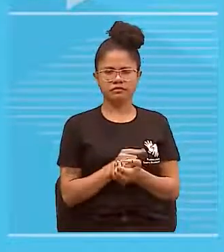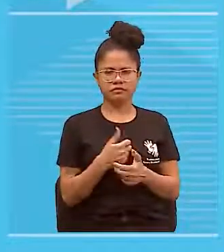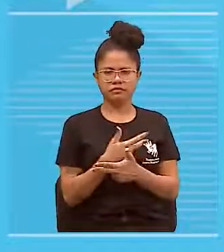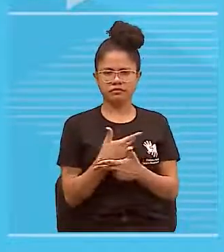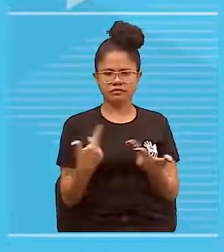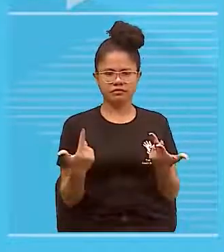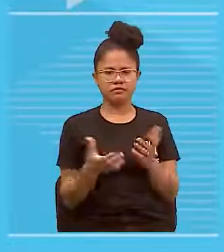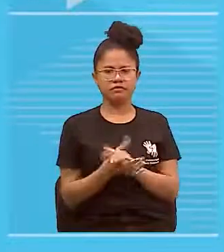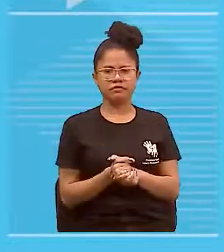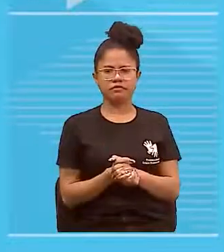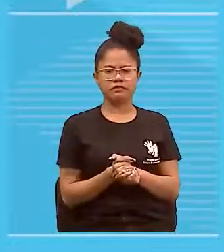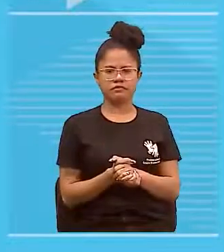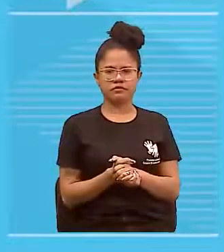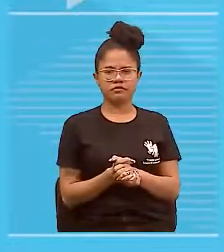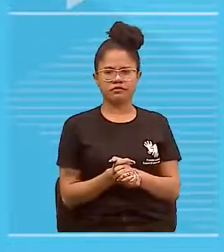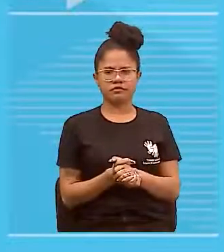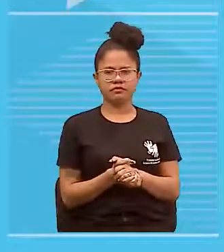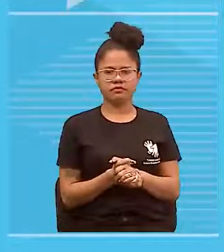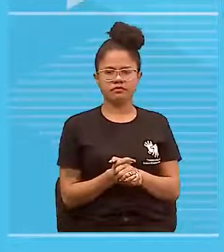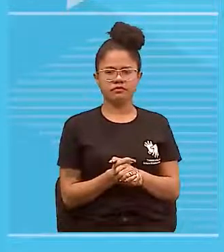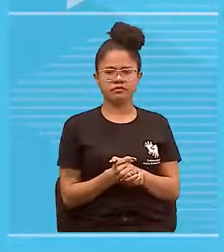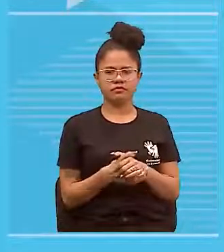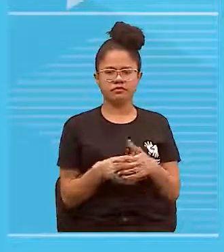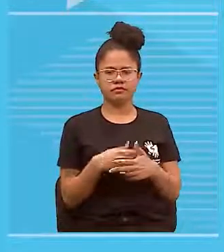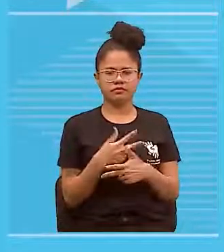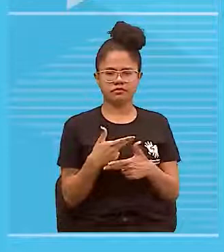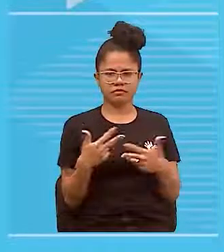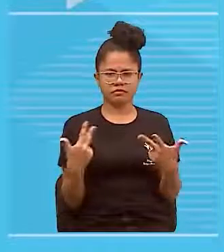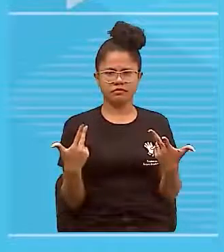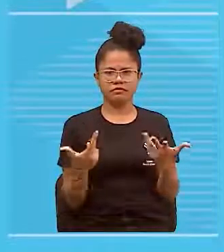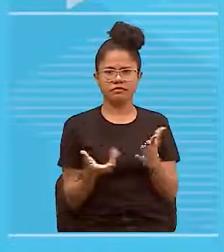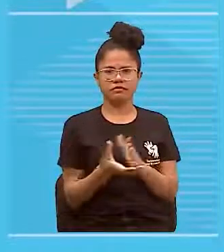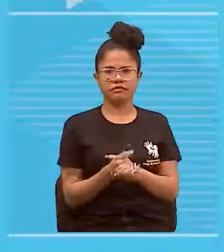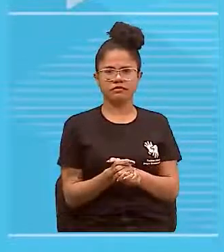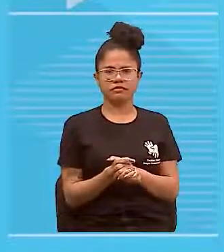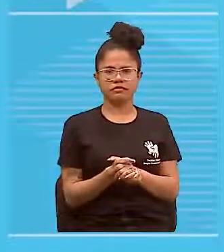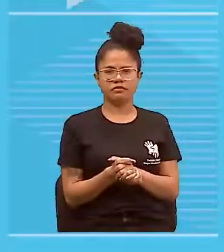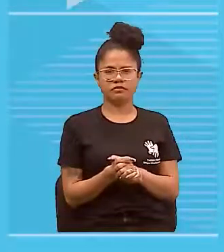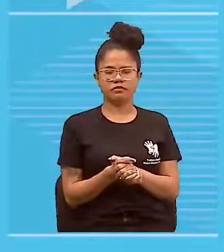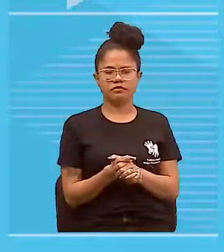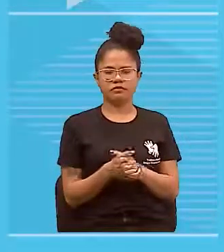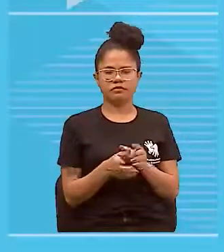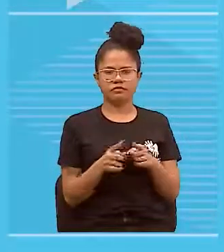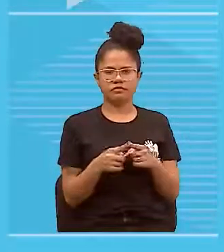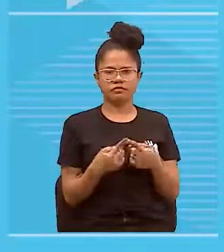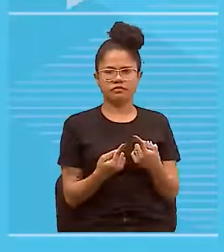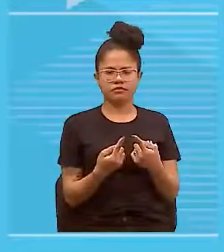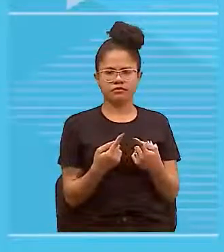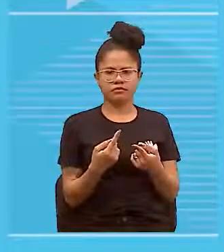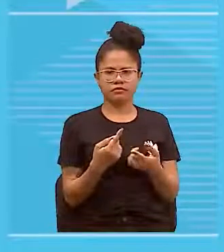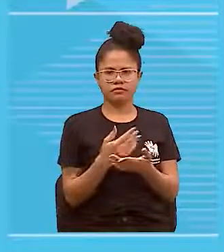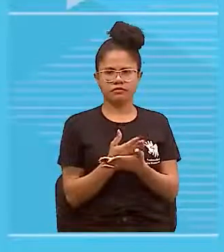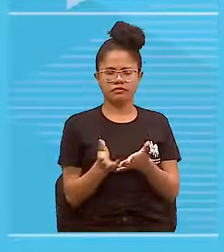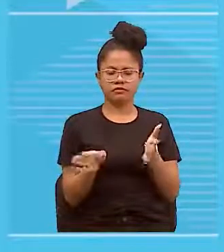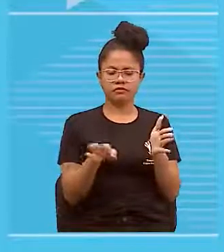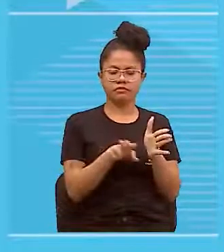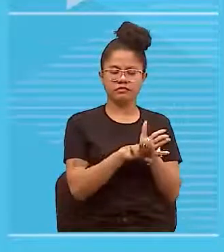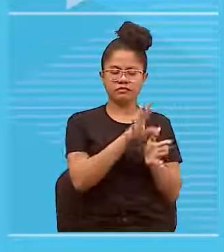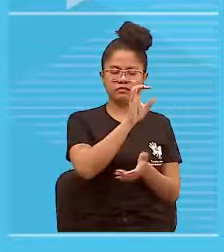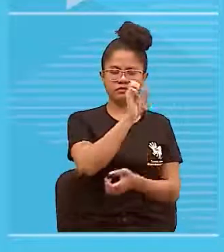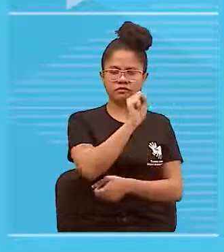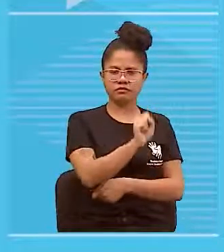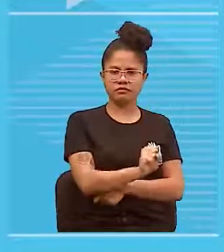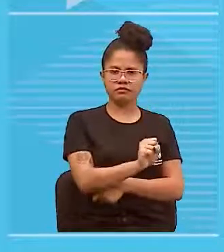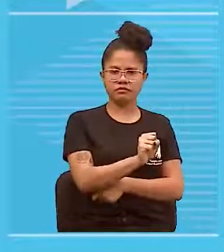Você vê bastante na margem. A carnaúba, né? Nas áreas mais, que tem mais água. Mas quando você vai descendo para o sul,